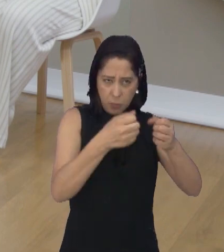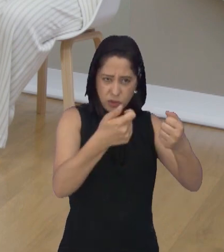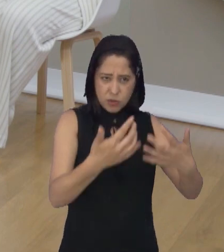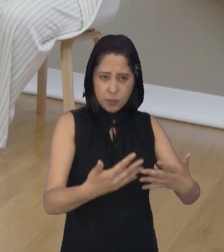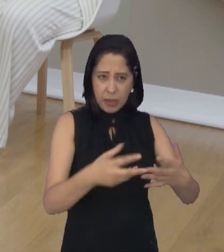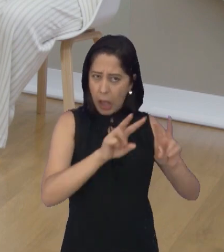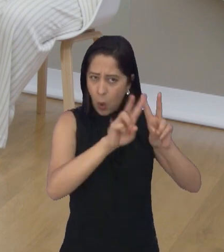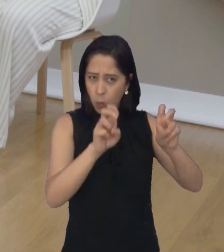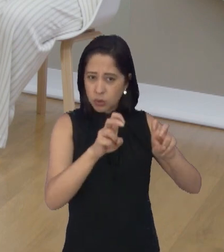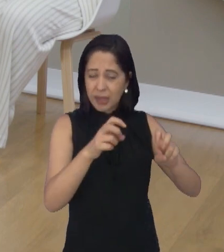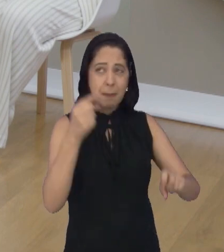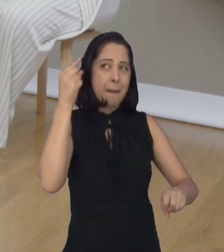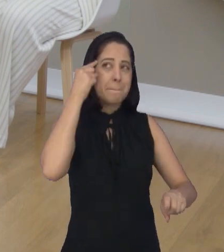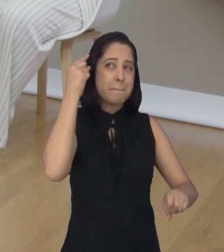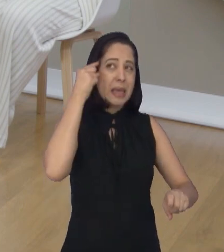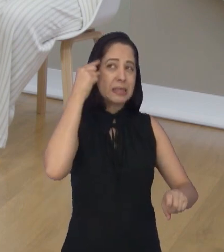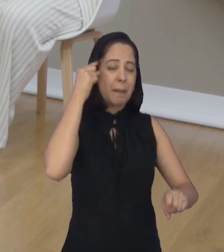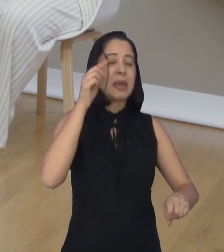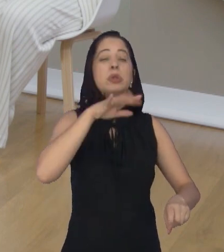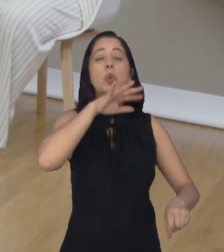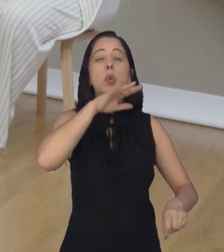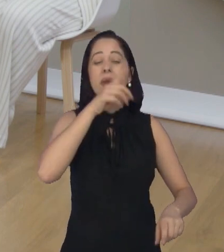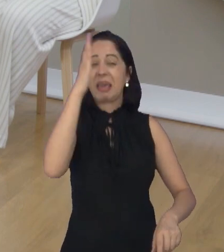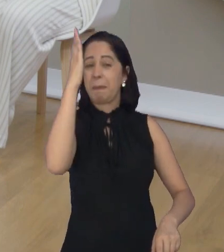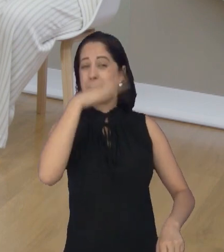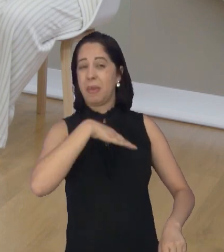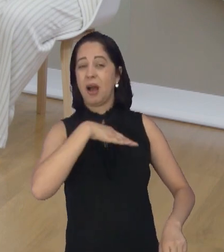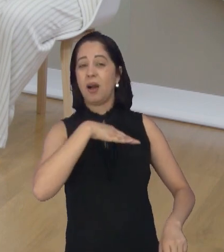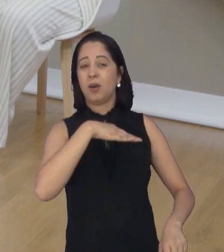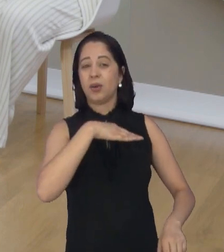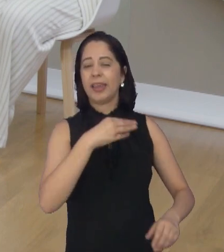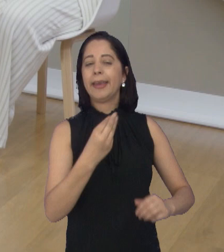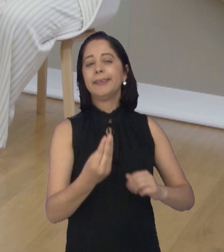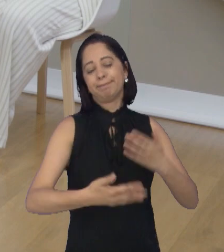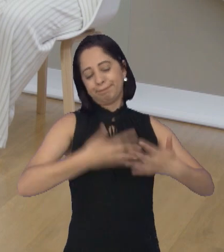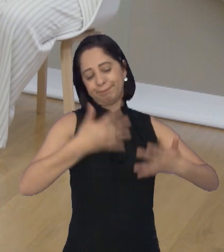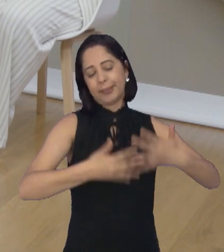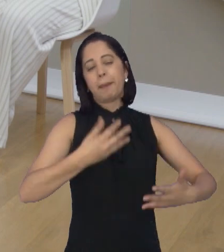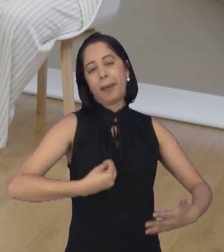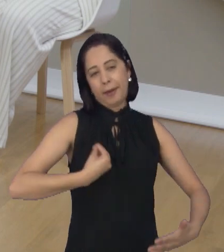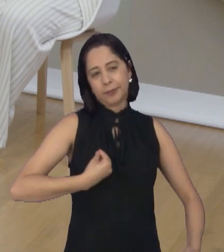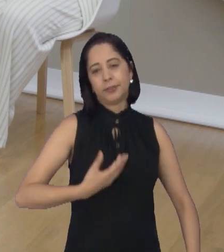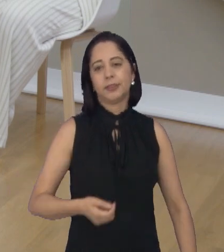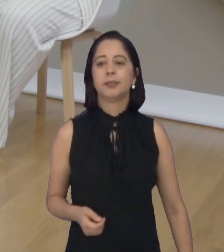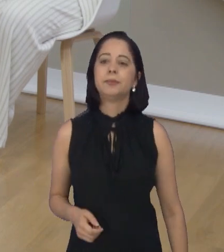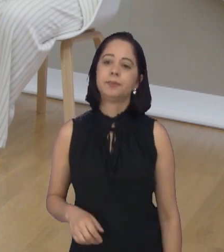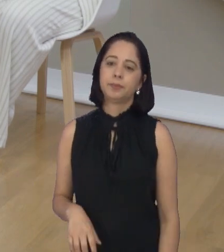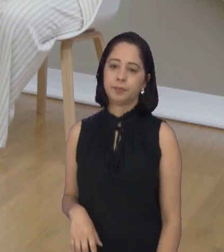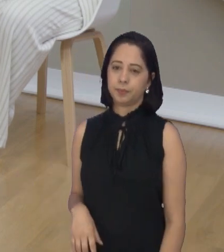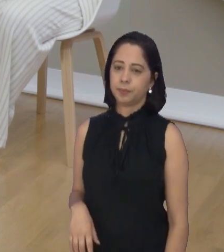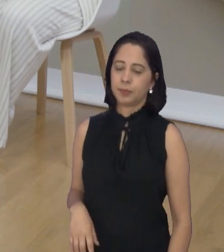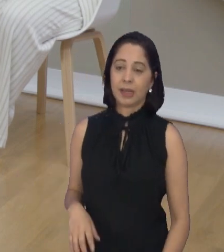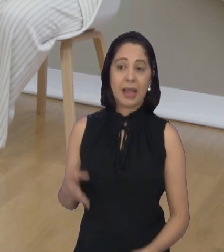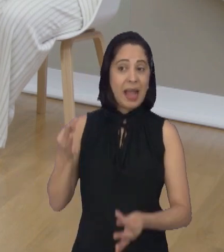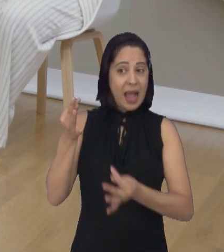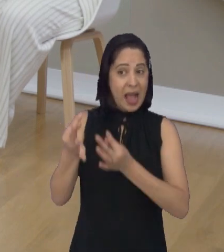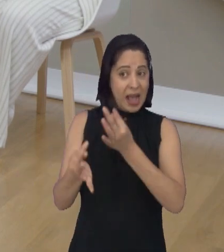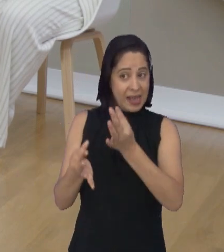sobre isso, os pensamentos sabotadores que às vezes tentam atrapalhar aí. Exatamente. Bom, dentro da